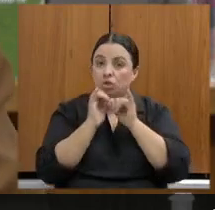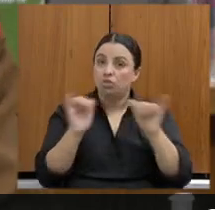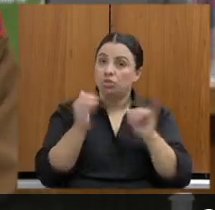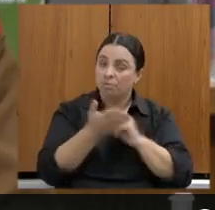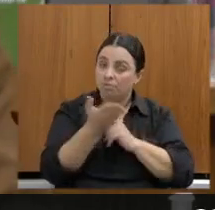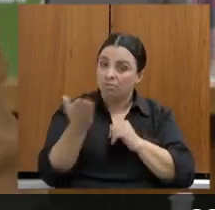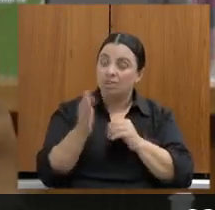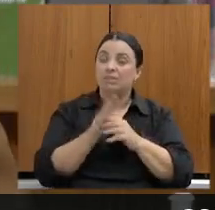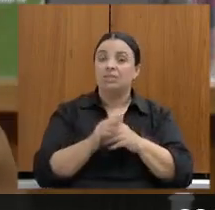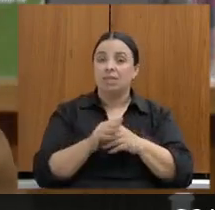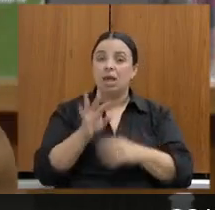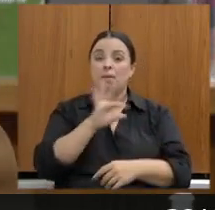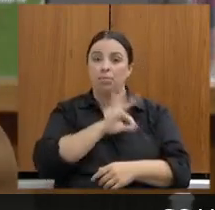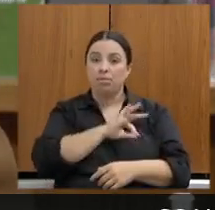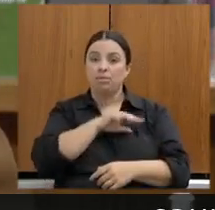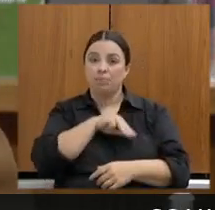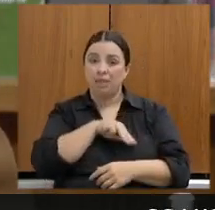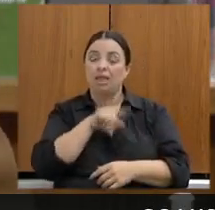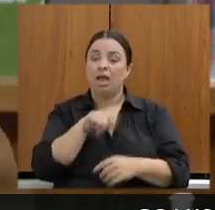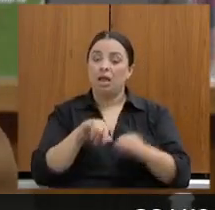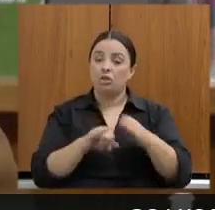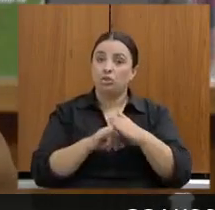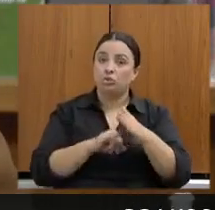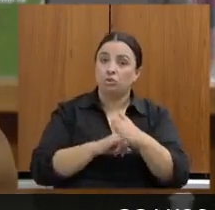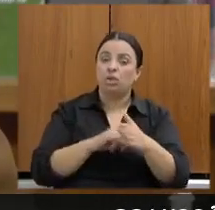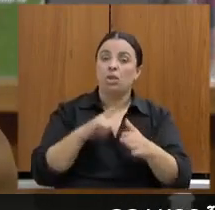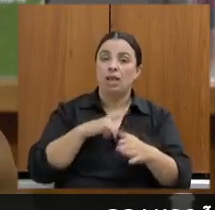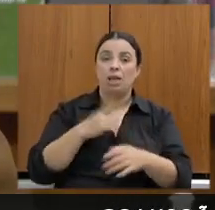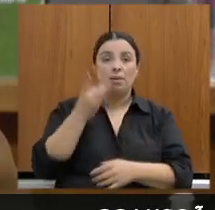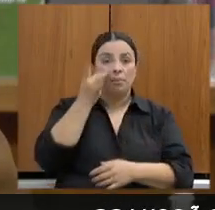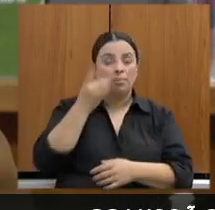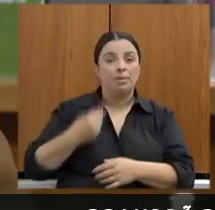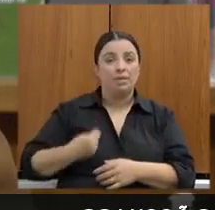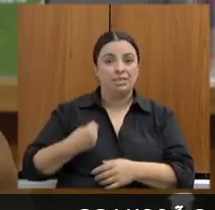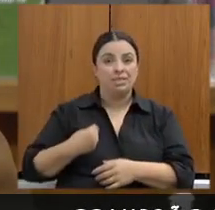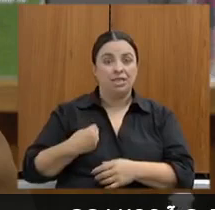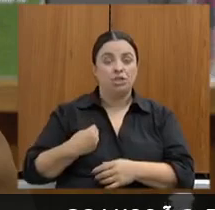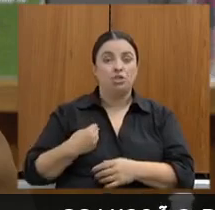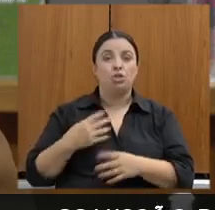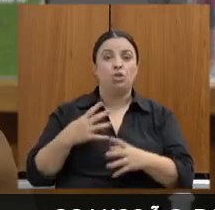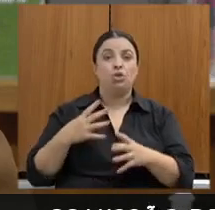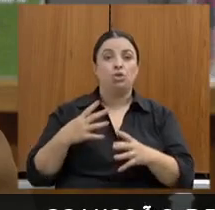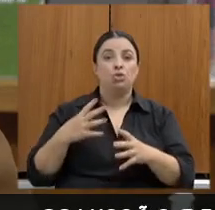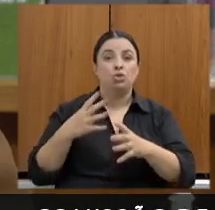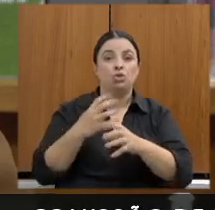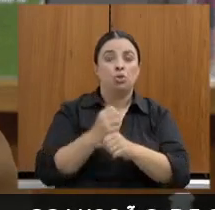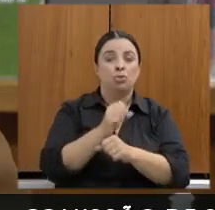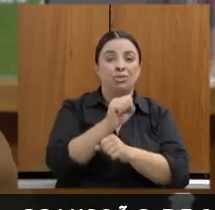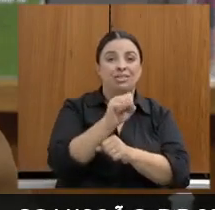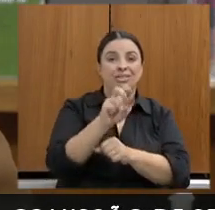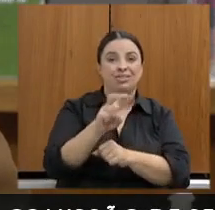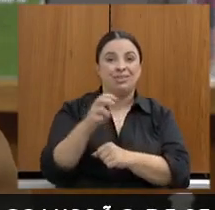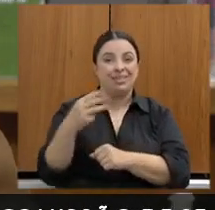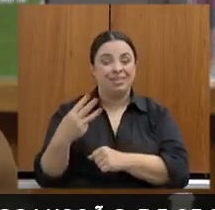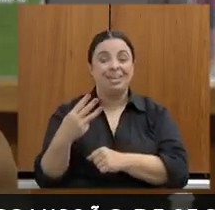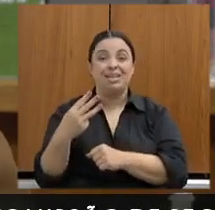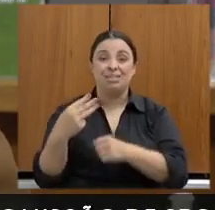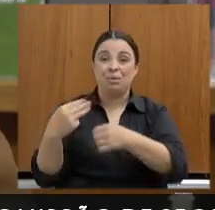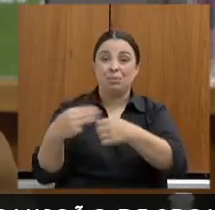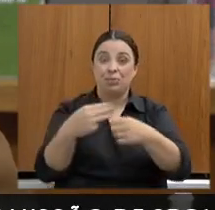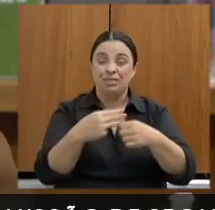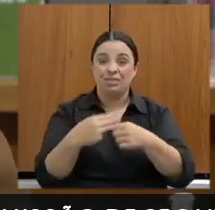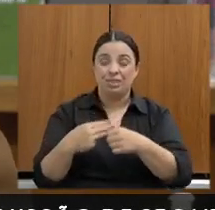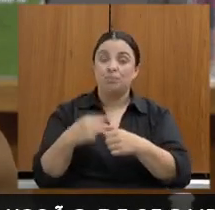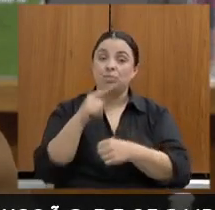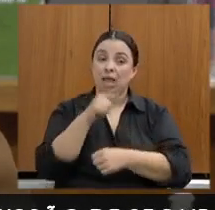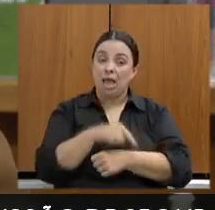nossa instituição é é realmente está presente nos 843 municípios ela é uma expressão Grande Gigante mas que